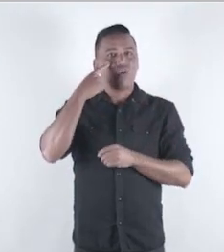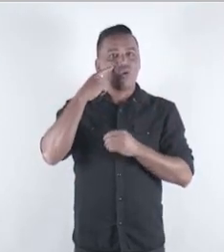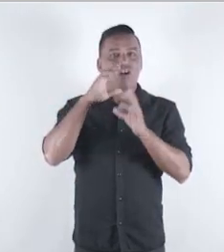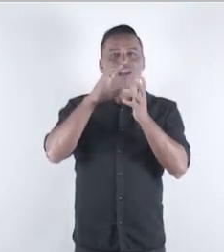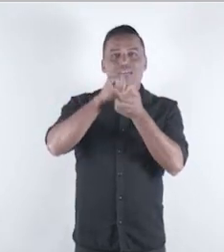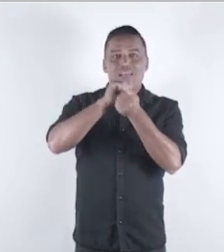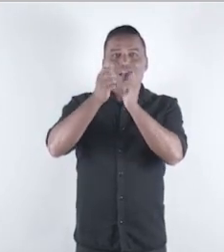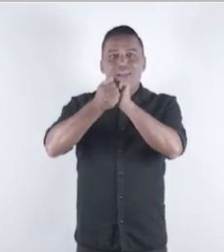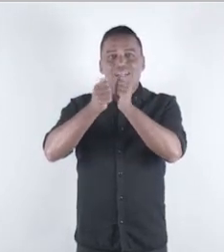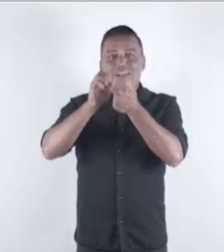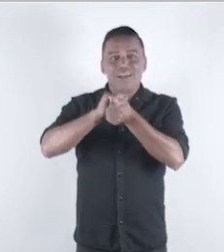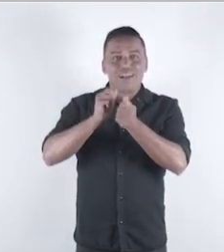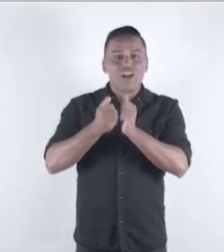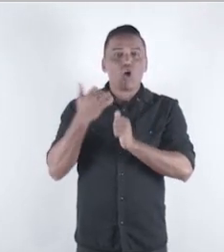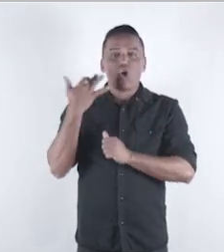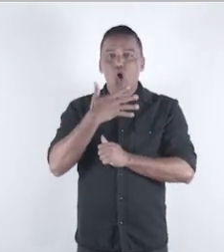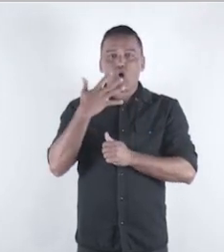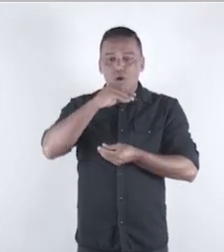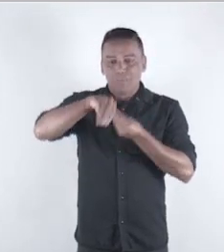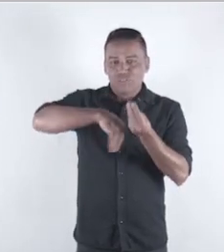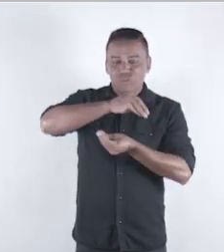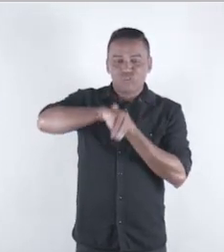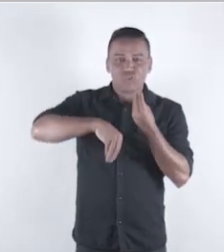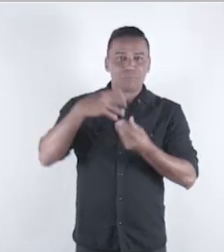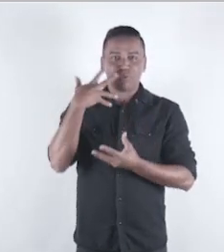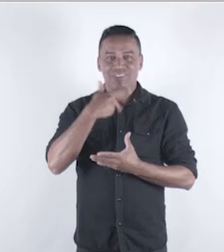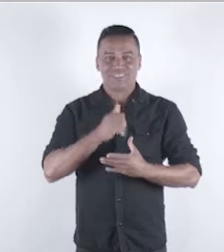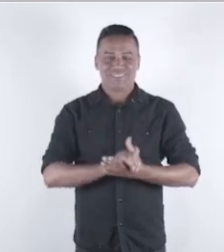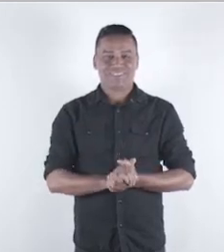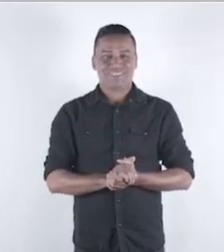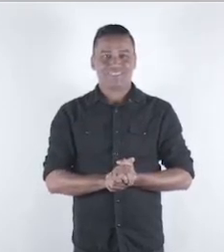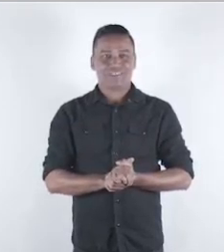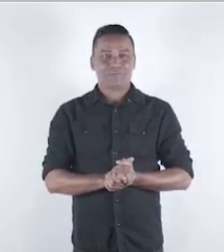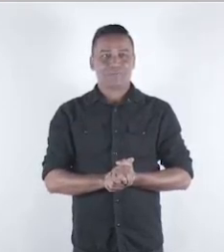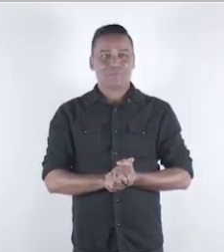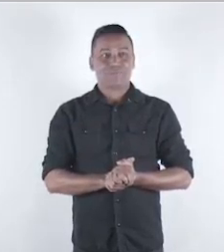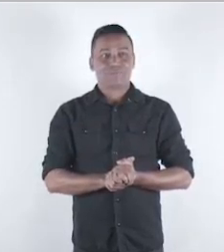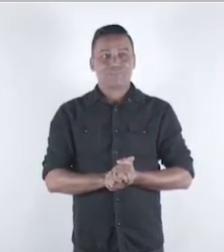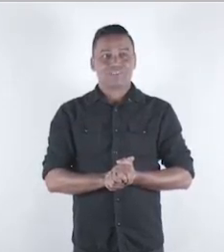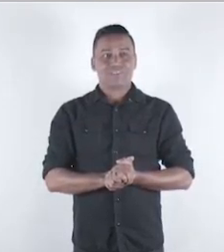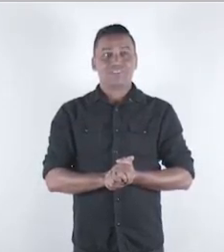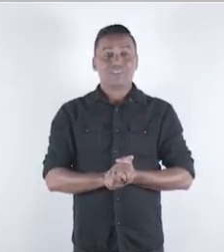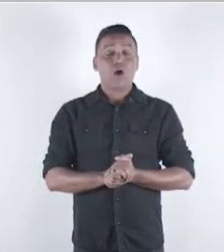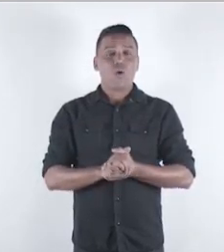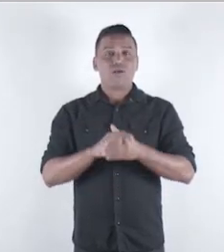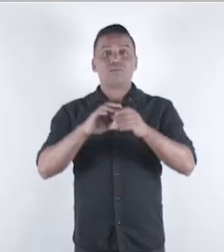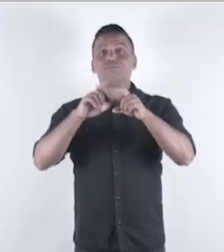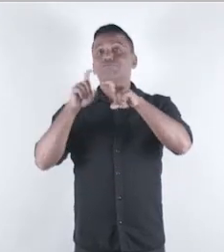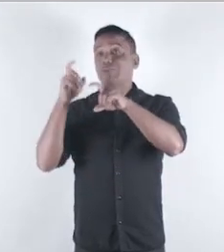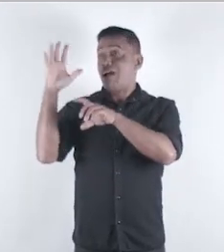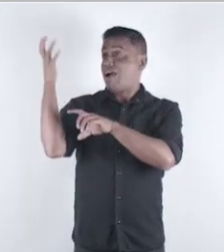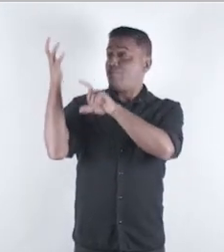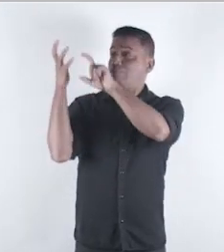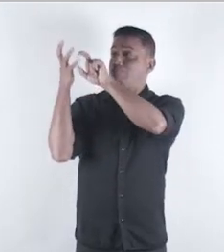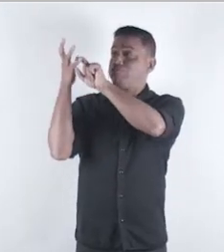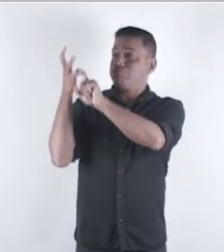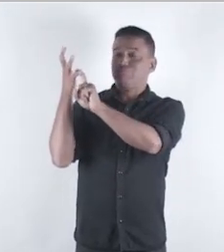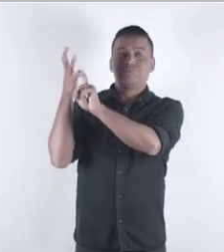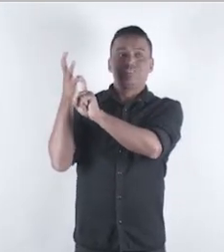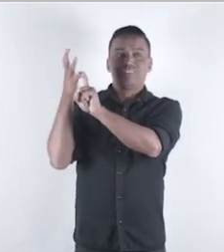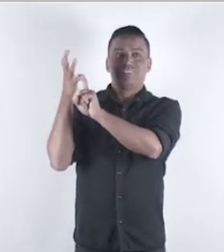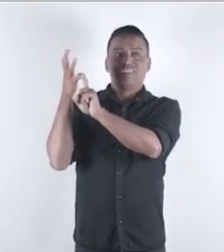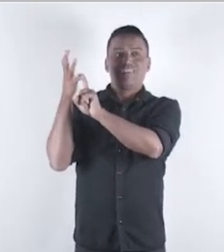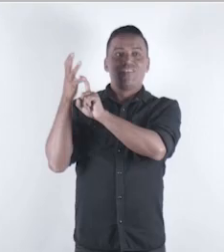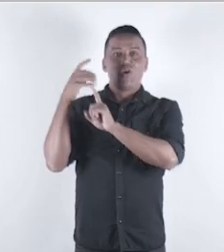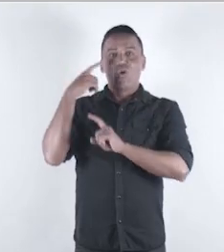bem definida, assim. Tem umas cores bonitas e tal. Esse aqui é o casulão do livro e esse aqui é o